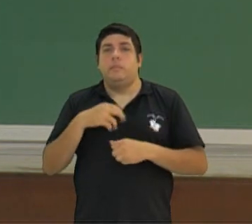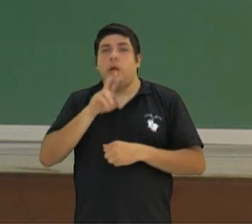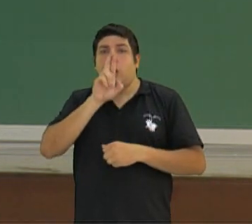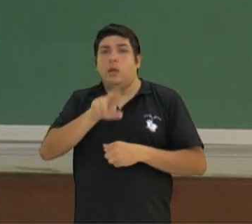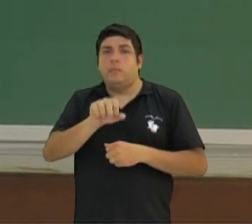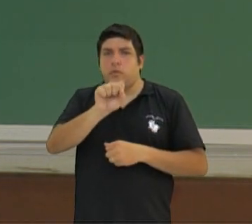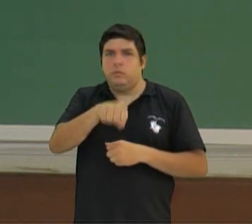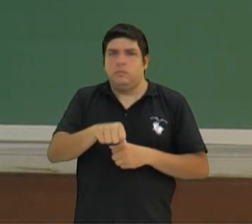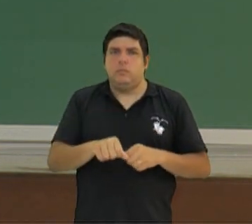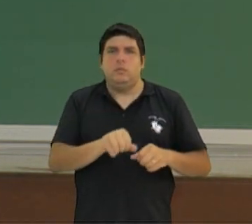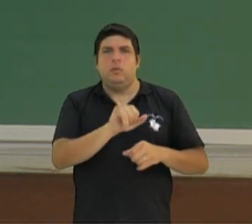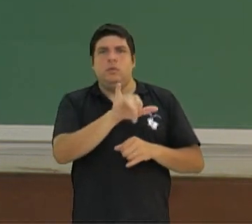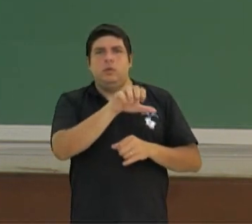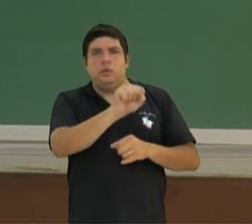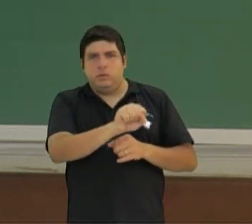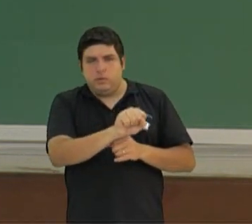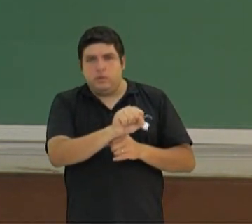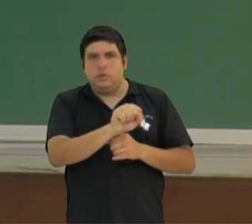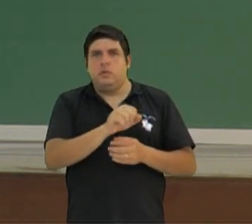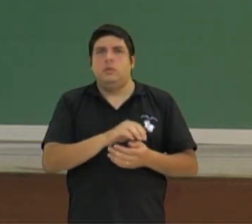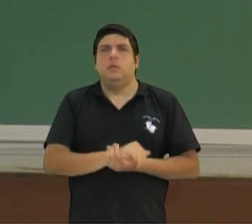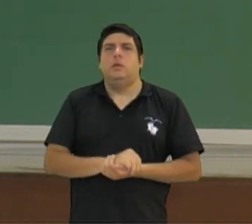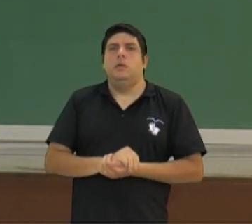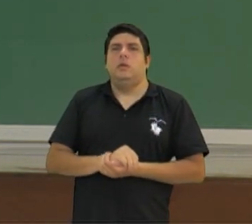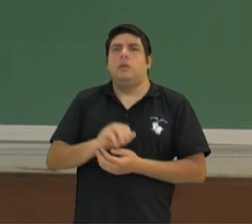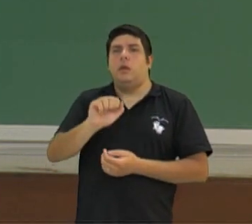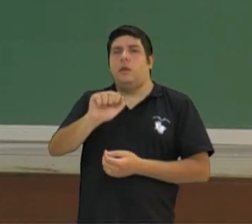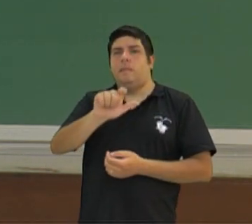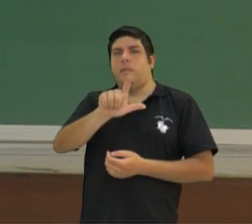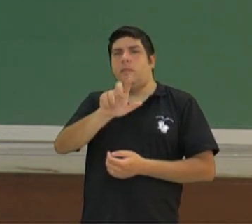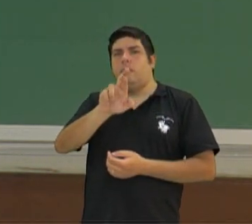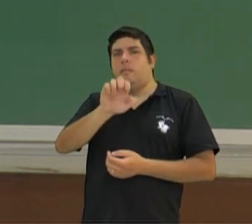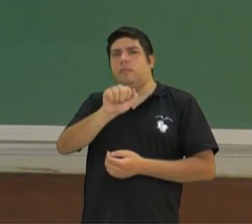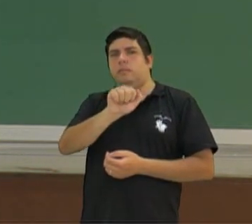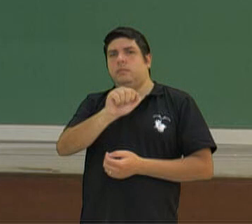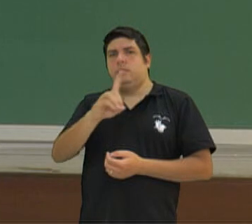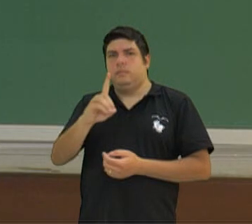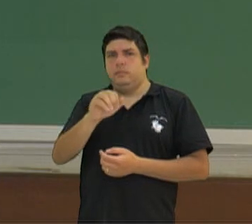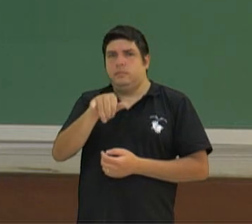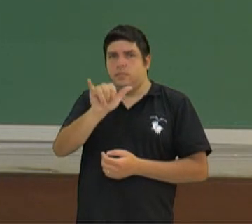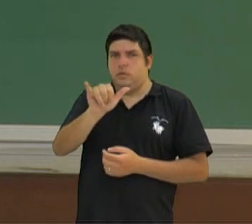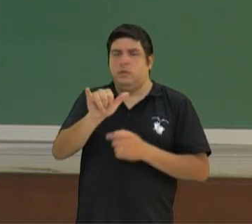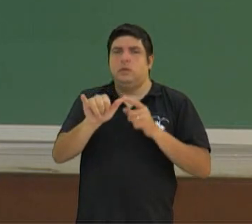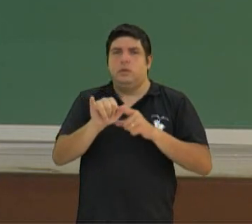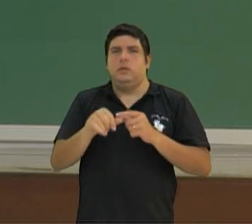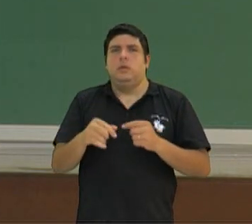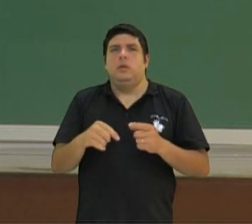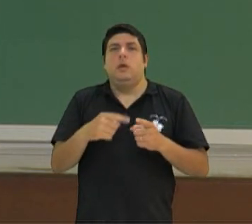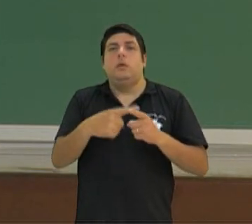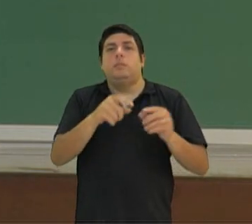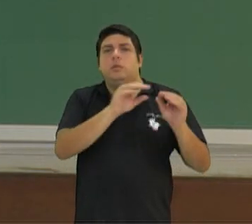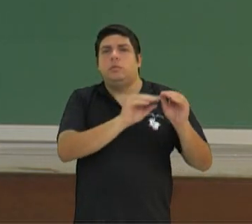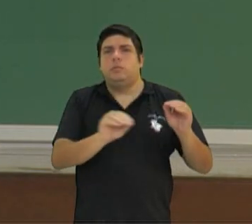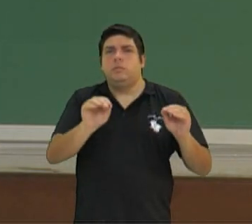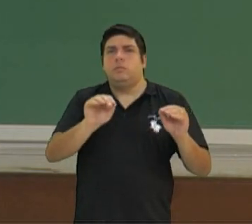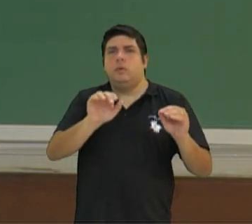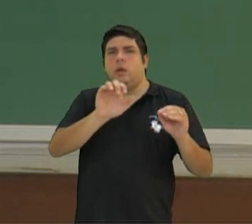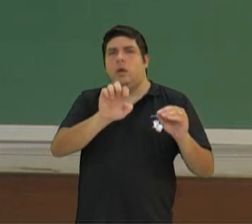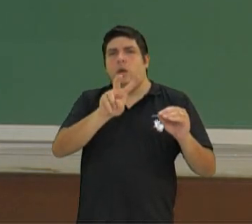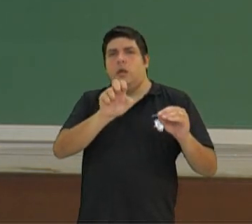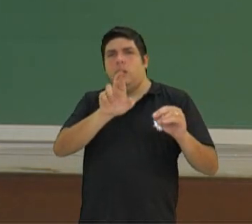afirmativa, yes, I have already heard of Valentine's Day, porque o ever a gente usa somente